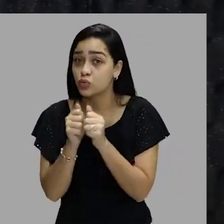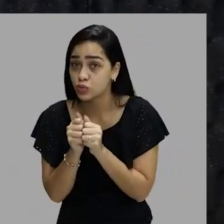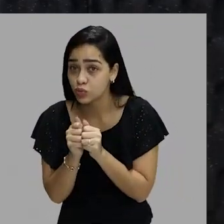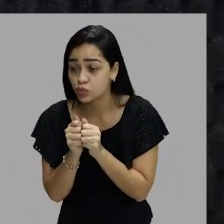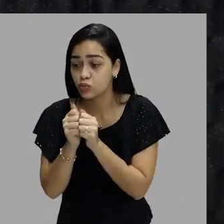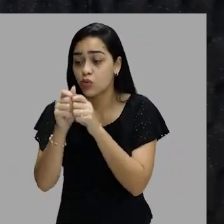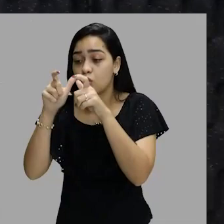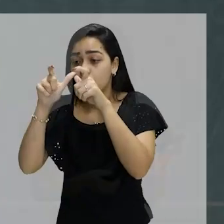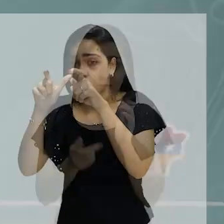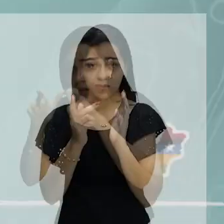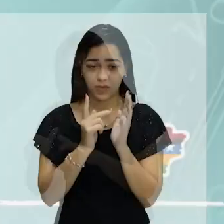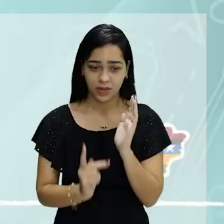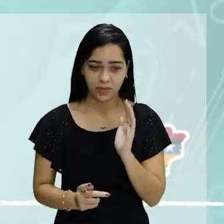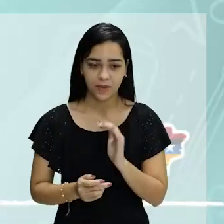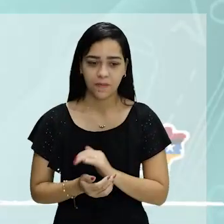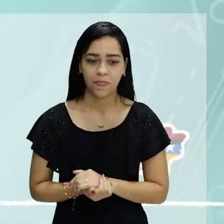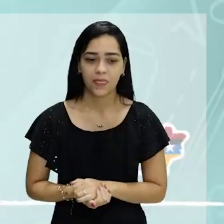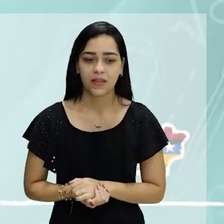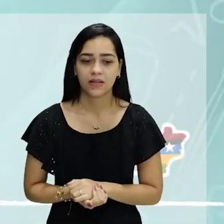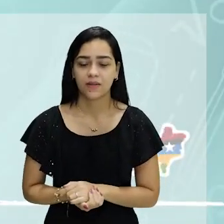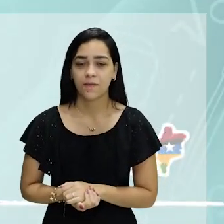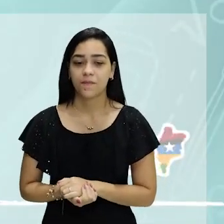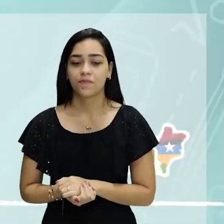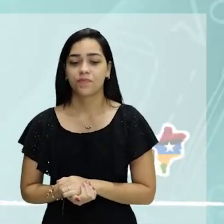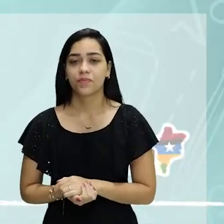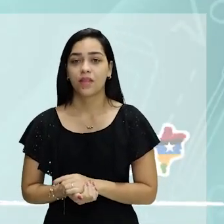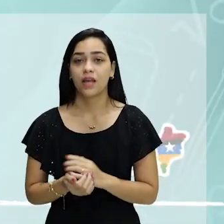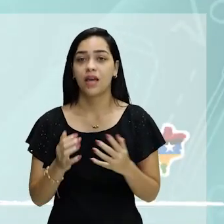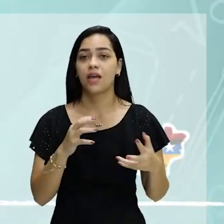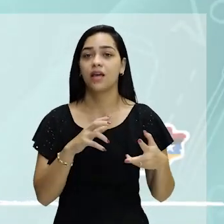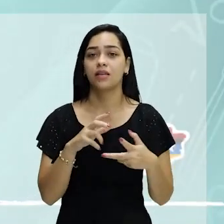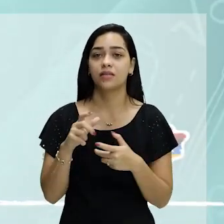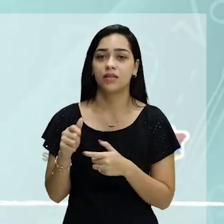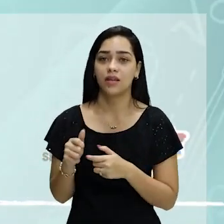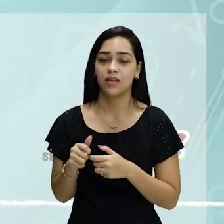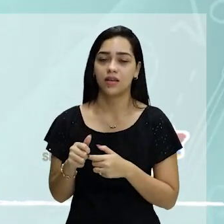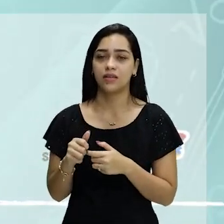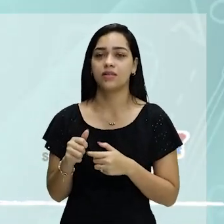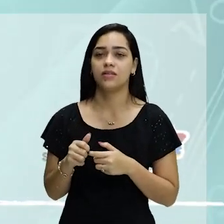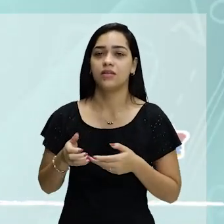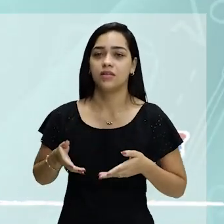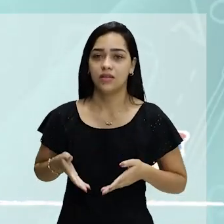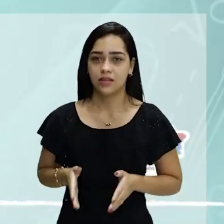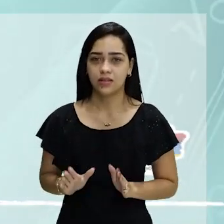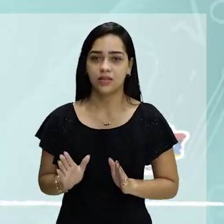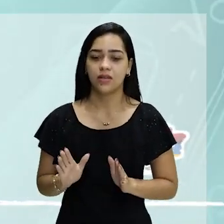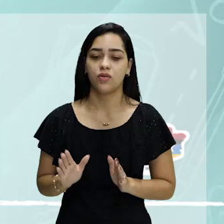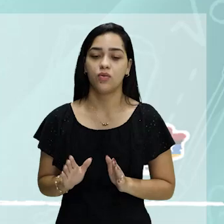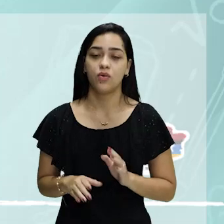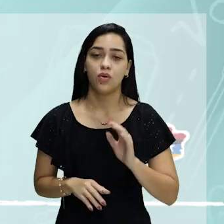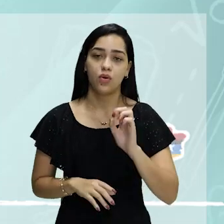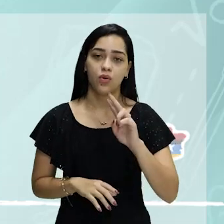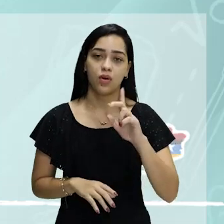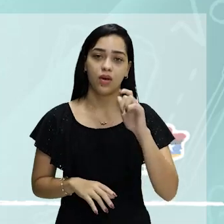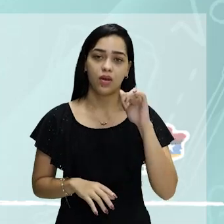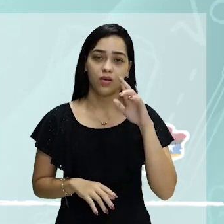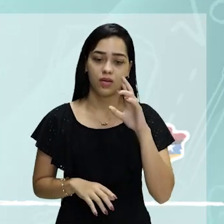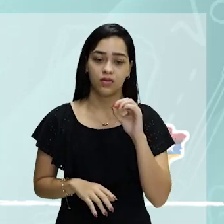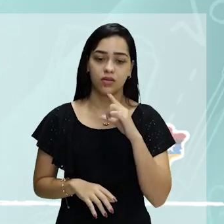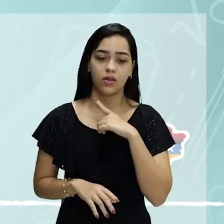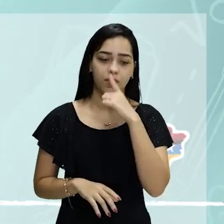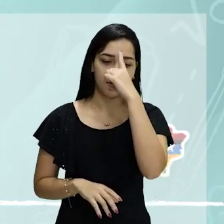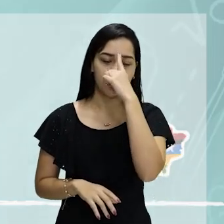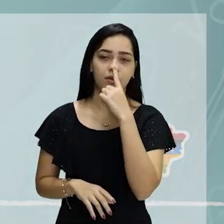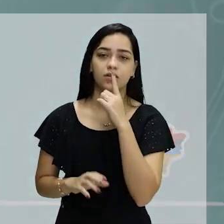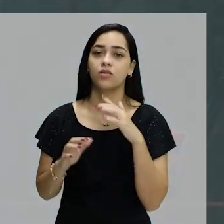em determinado lugar. Ao se referir à terra natal, Brasil, Maranhão, o eu lírico apresenta uma imagem. O